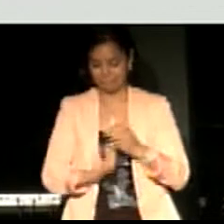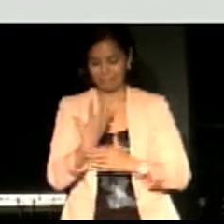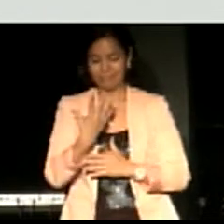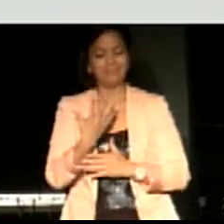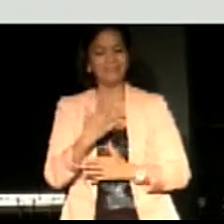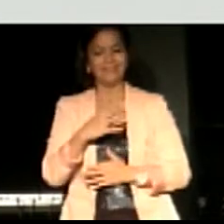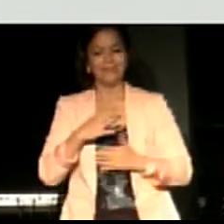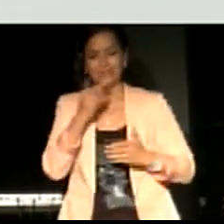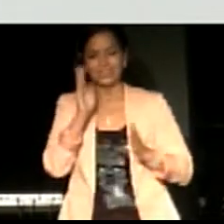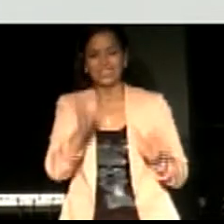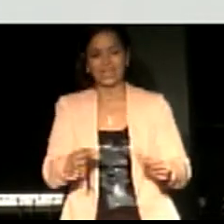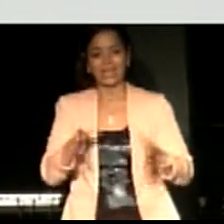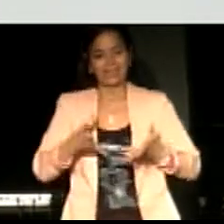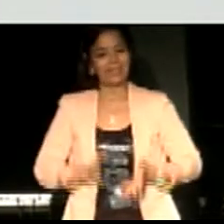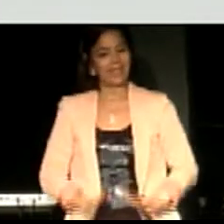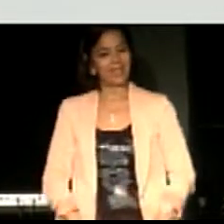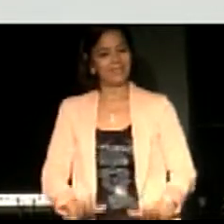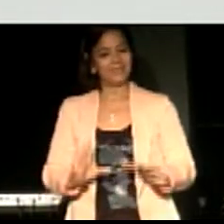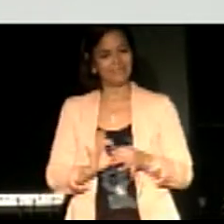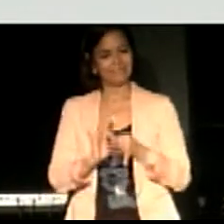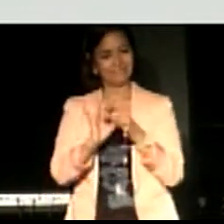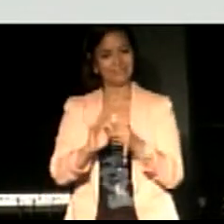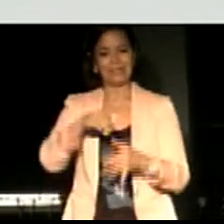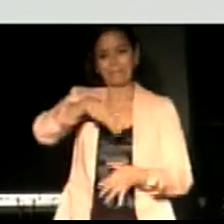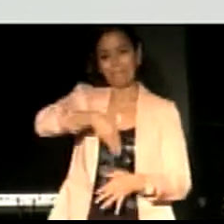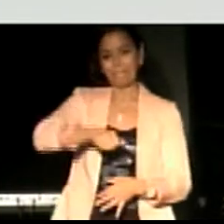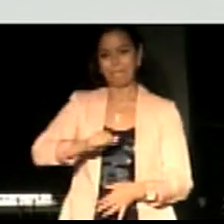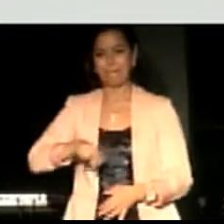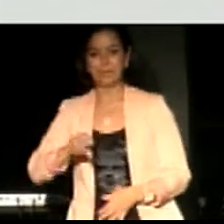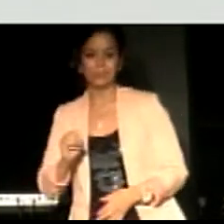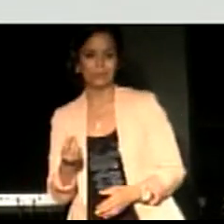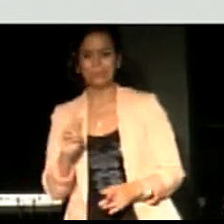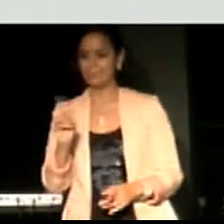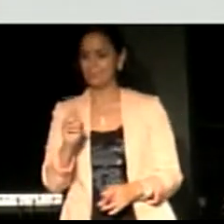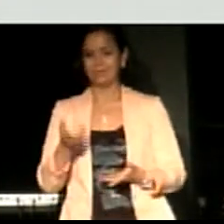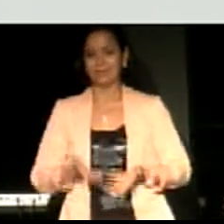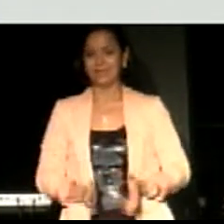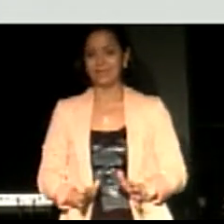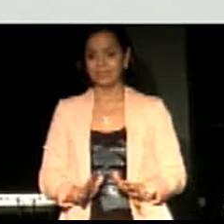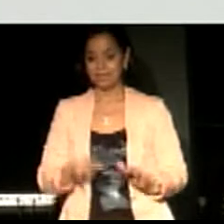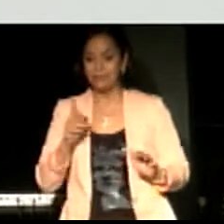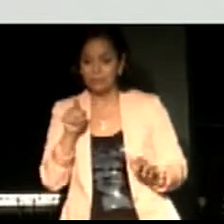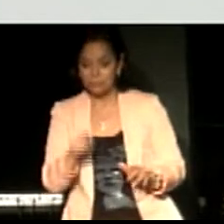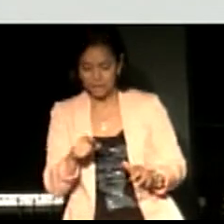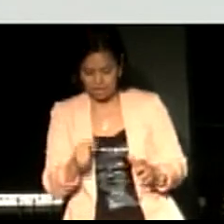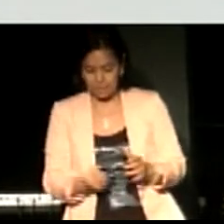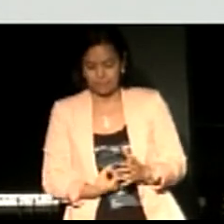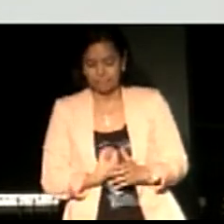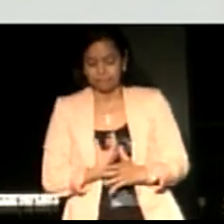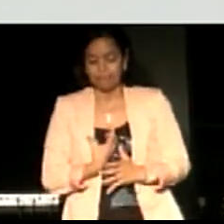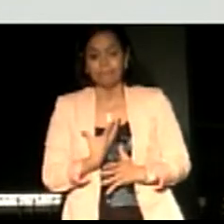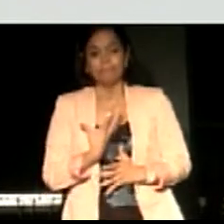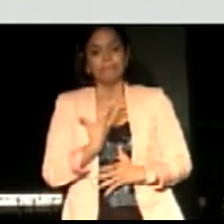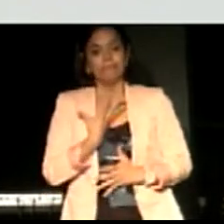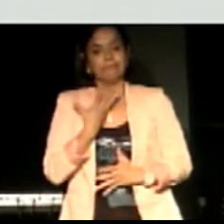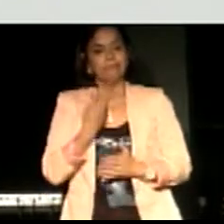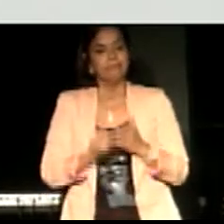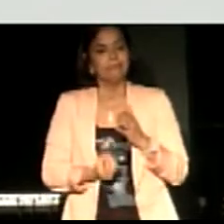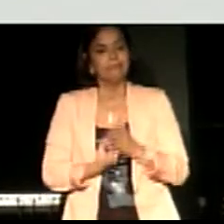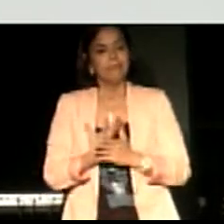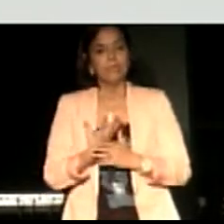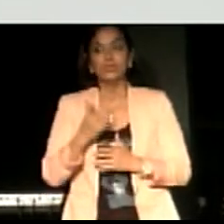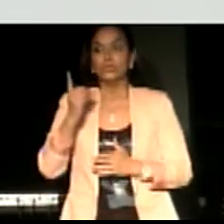uma qualidade natural. As pessoas não nascem mansas. Trata-se de uma disposição que